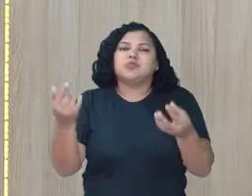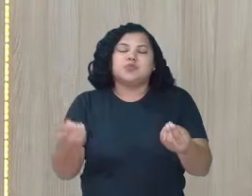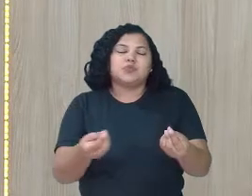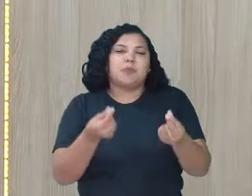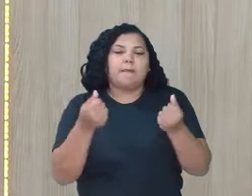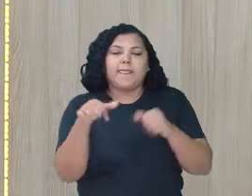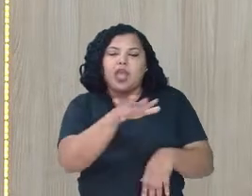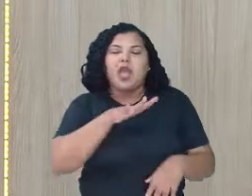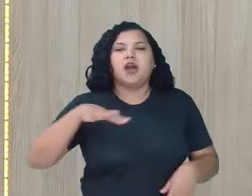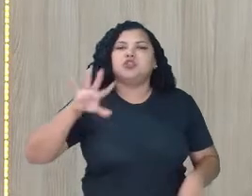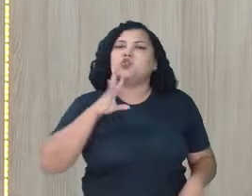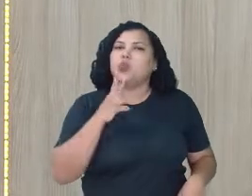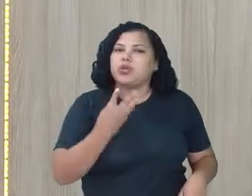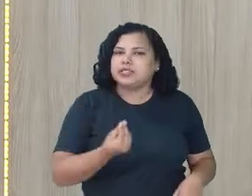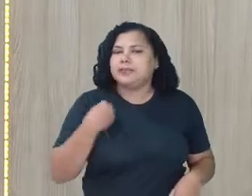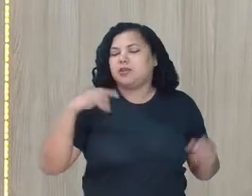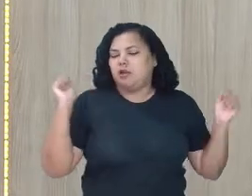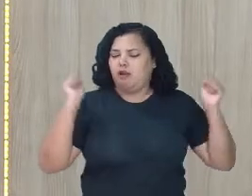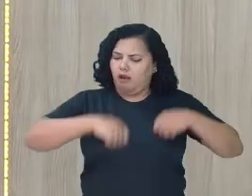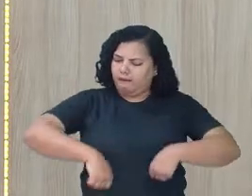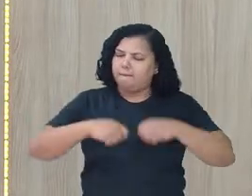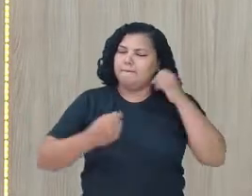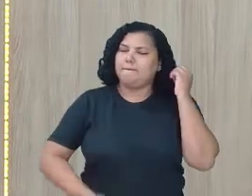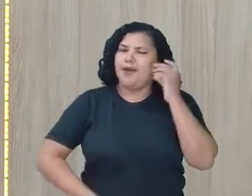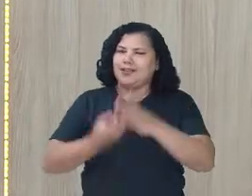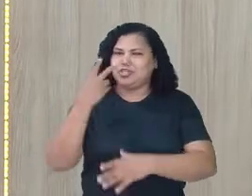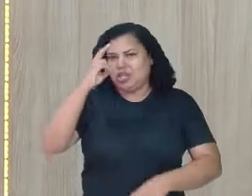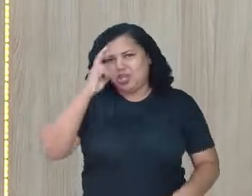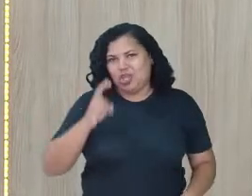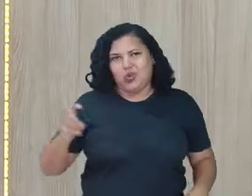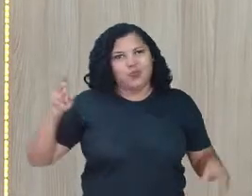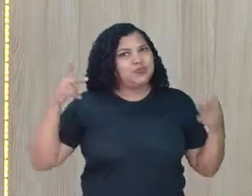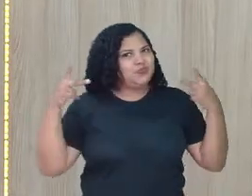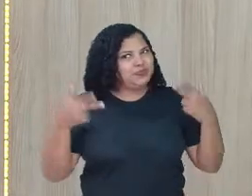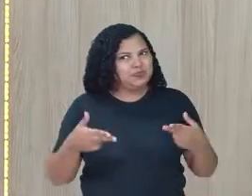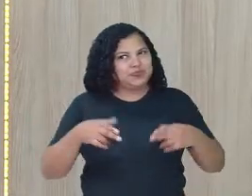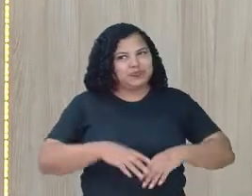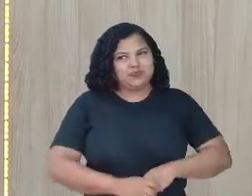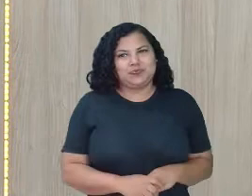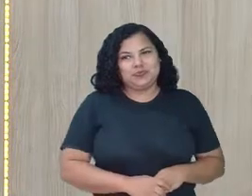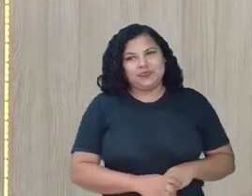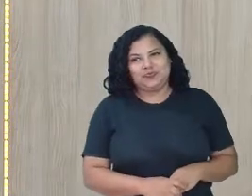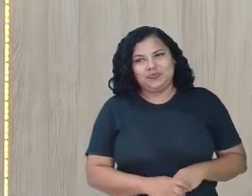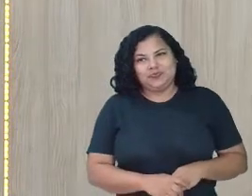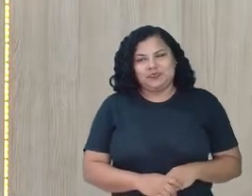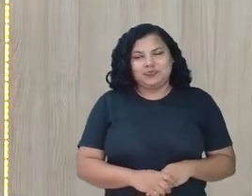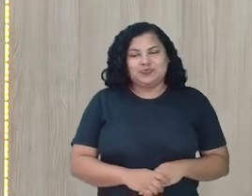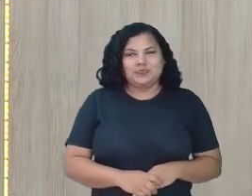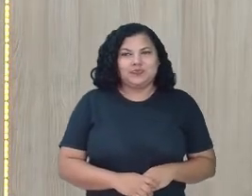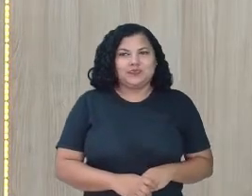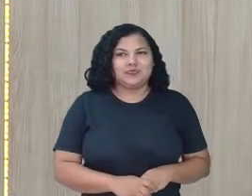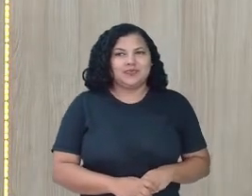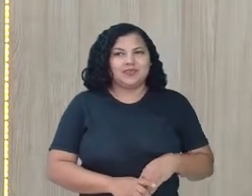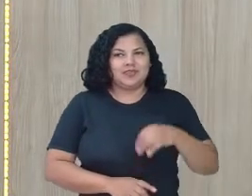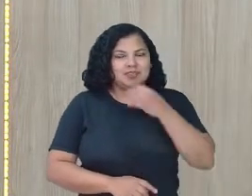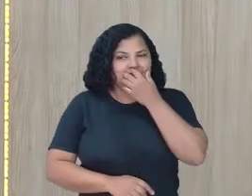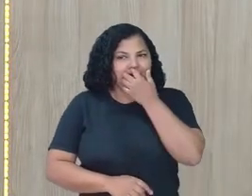campo de conhecimento e a nossa capacidade de produzir cultura também, né? Aí a gente